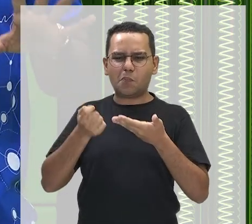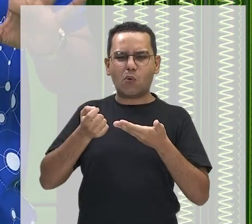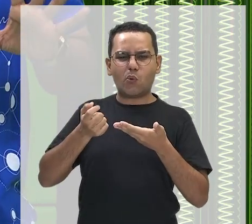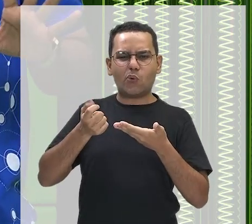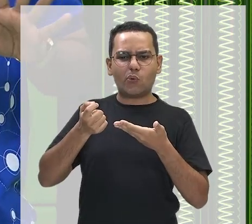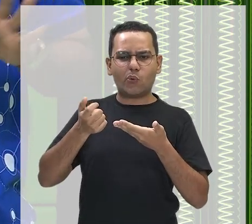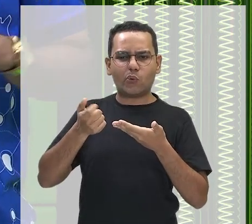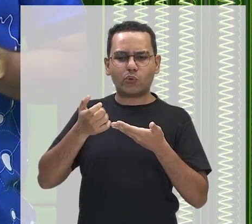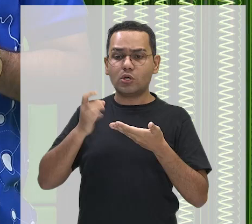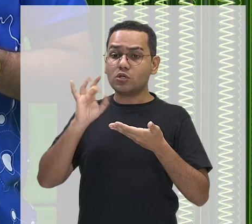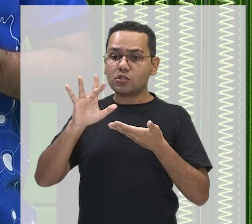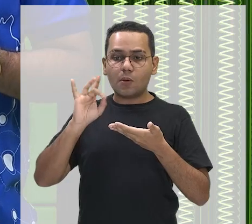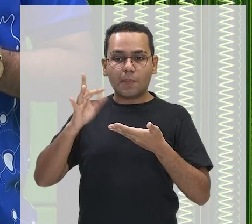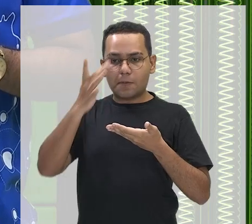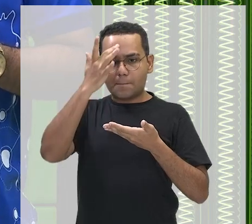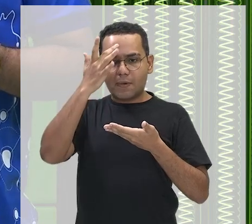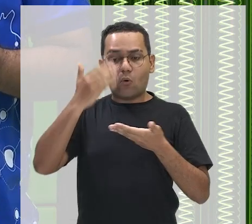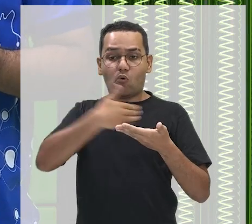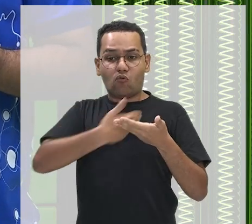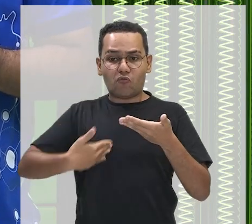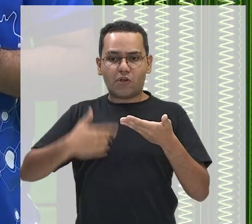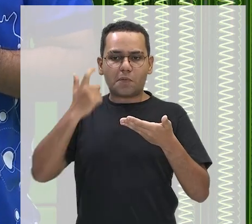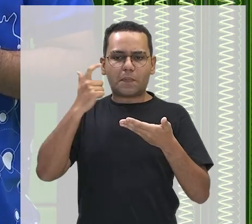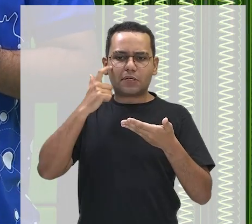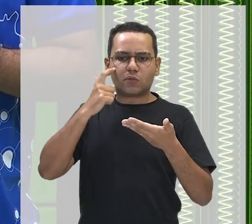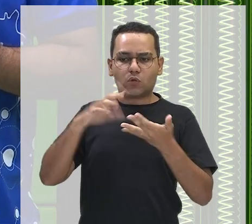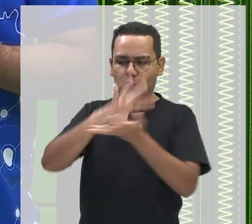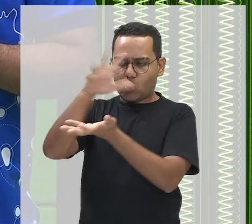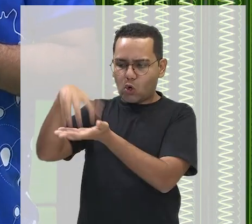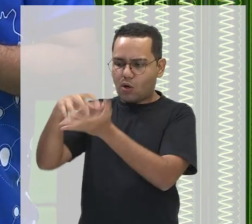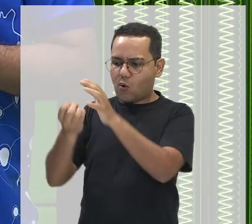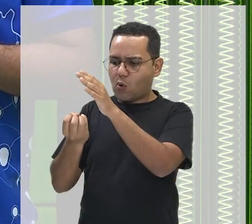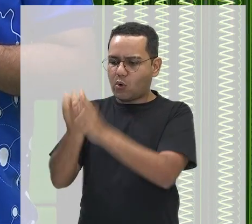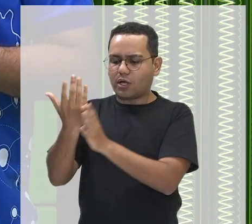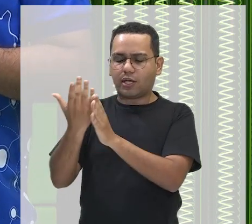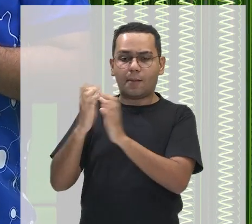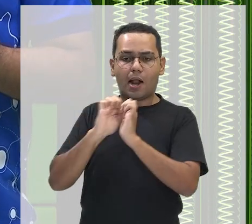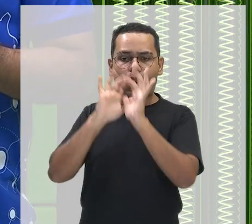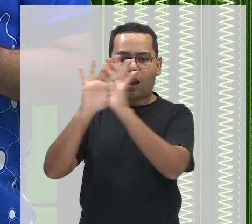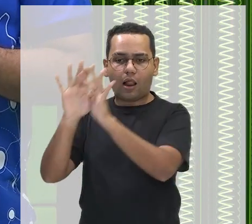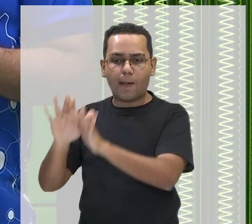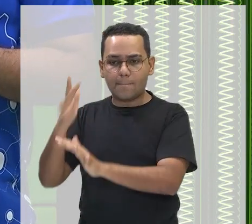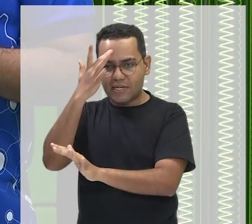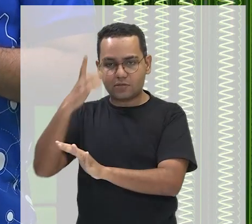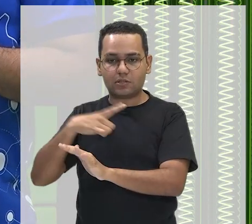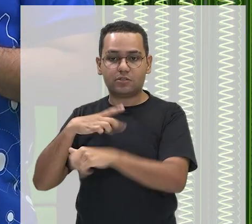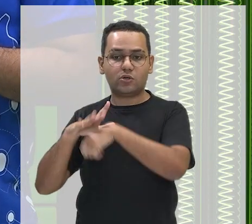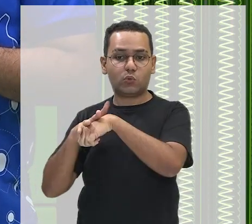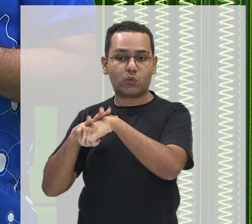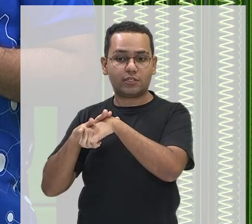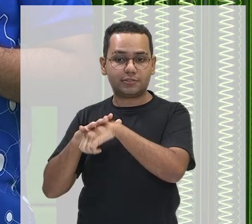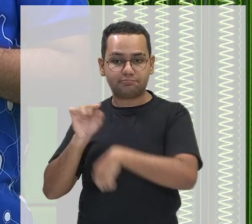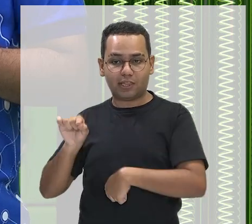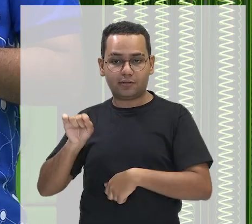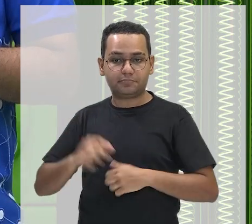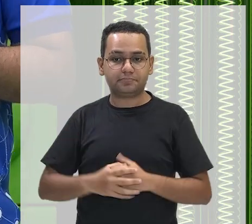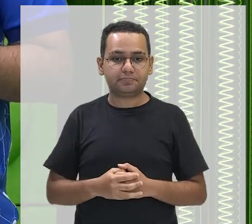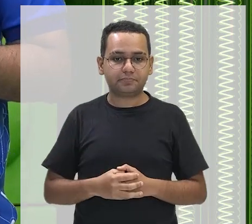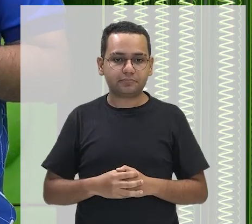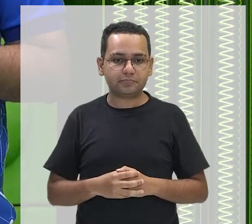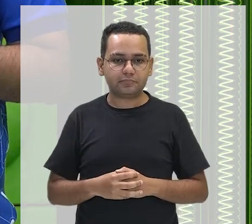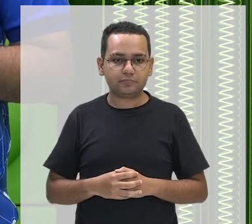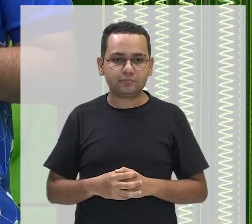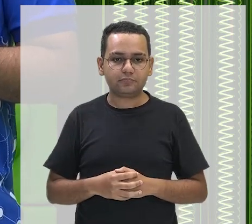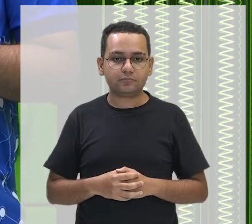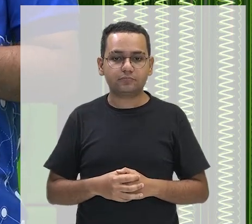só tinham que isolar ali os que estavam contaminados, né? E o que a gente observa atualmente são essas imagens aqui